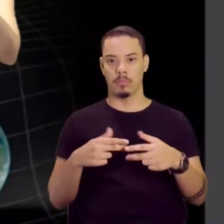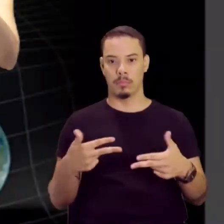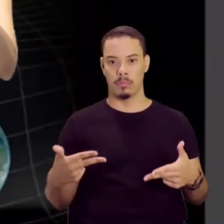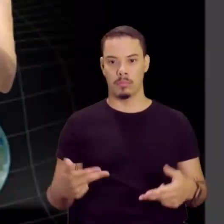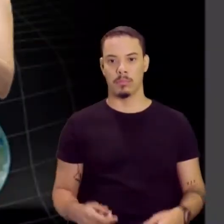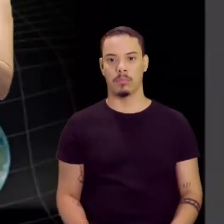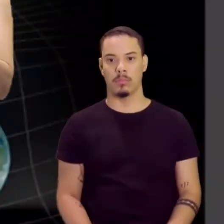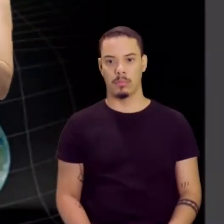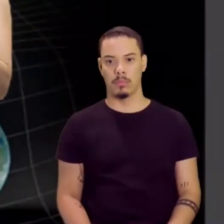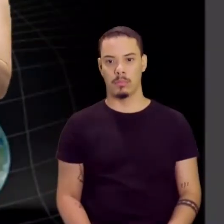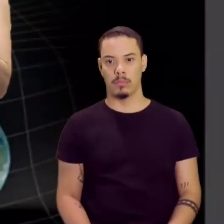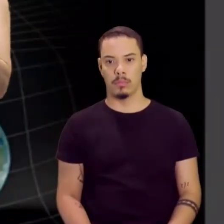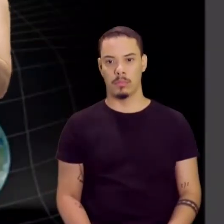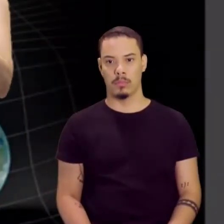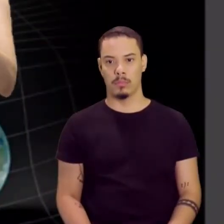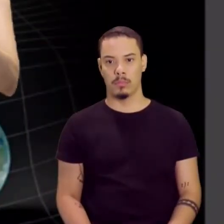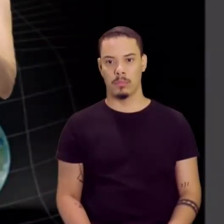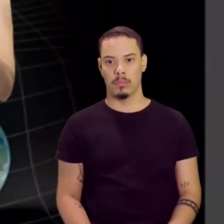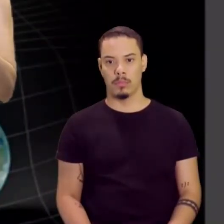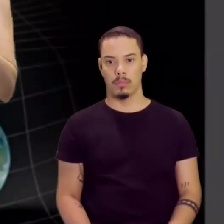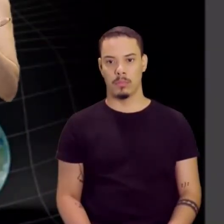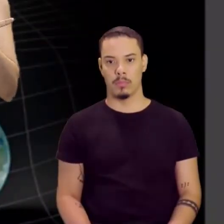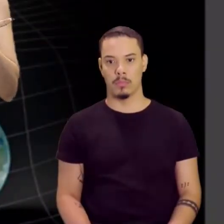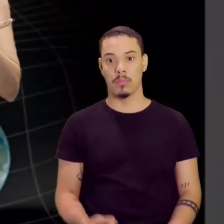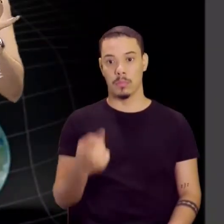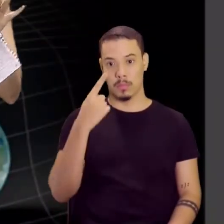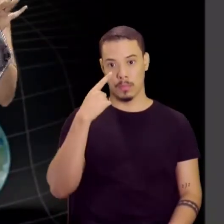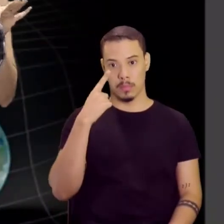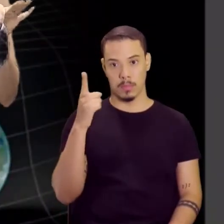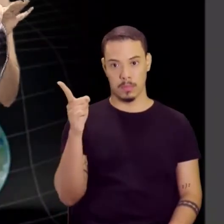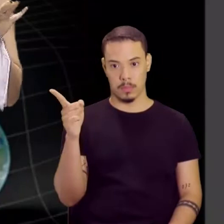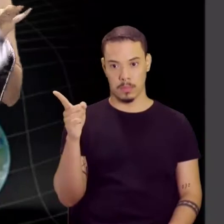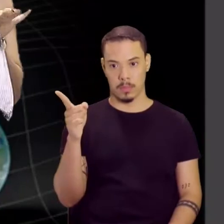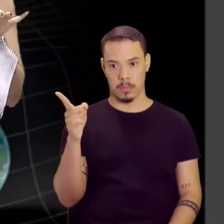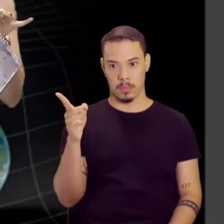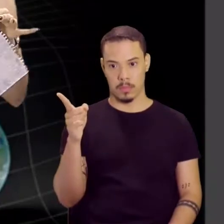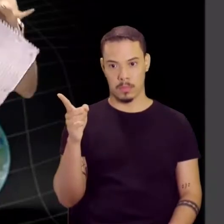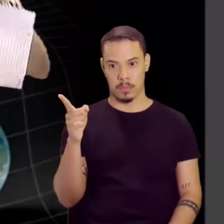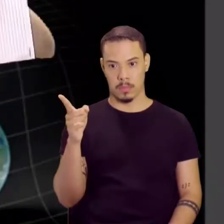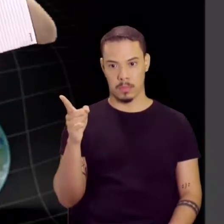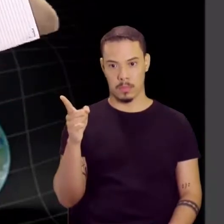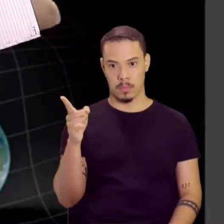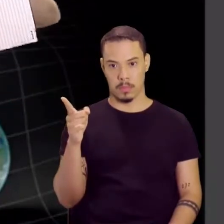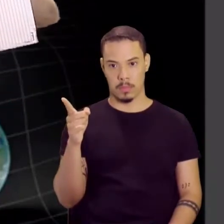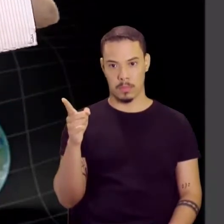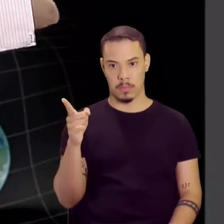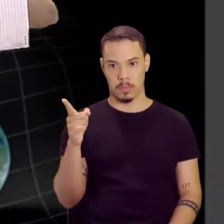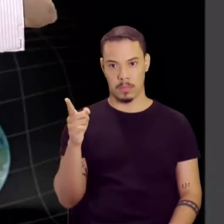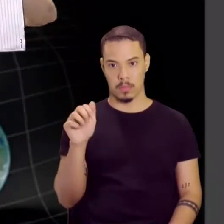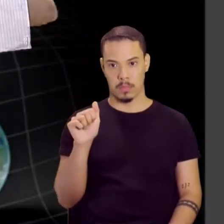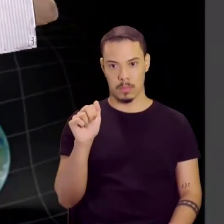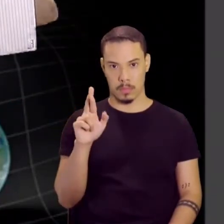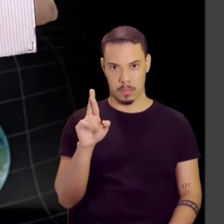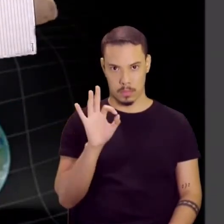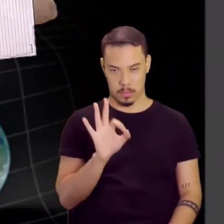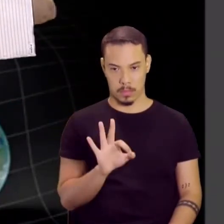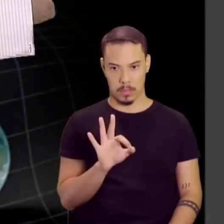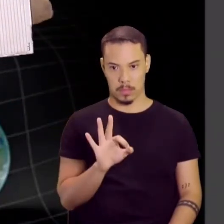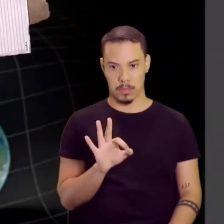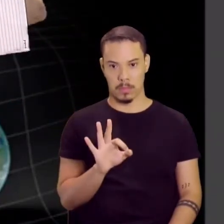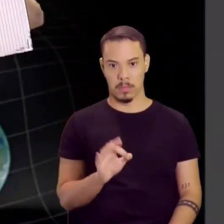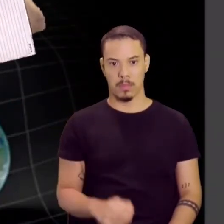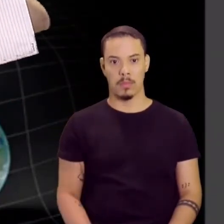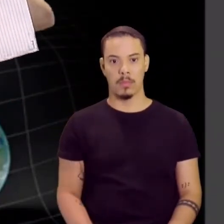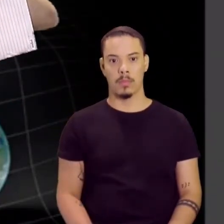deixar cair nessa altura, é bem possível que chegar lá embaixo a folha desvie por causa do ar. Mas se for